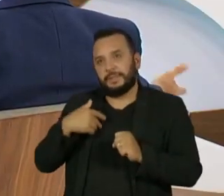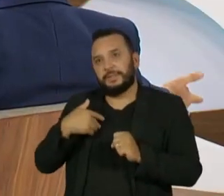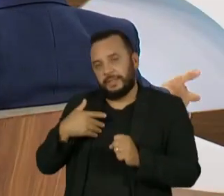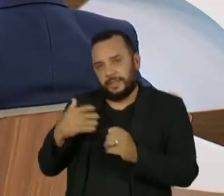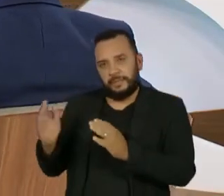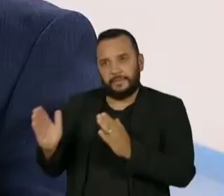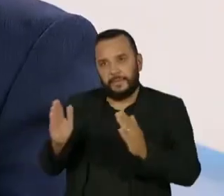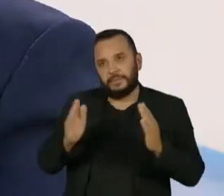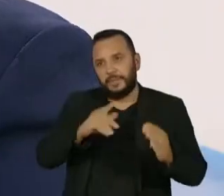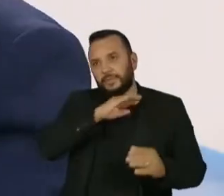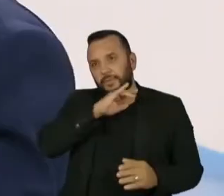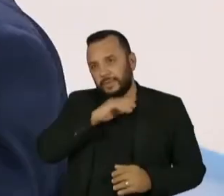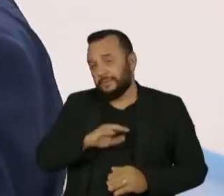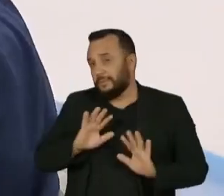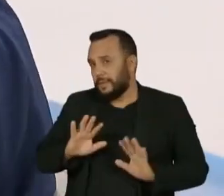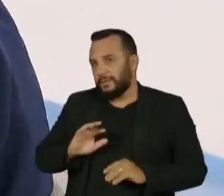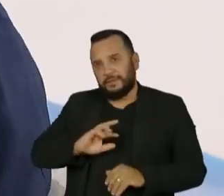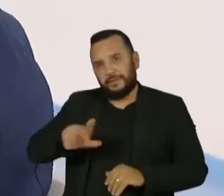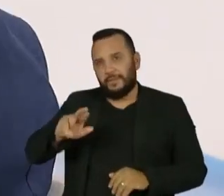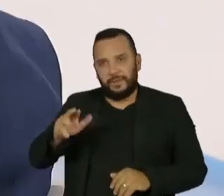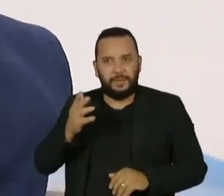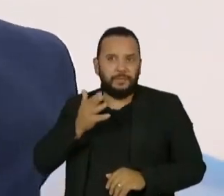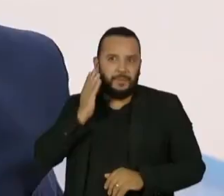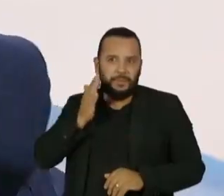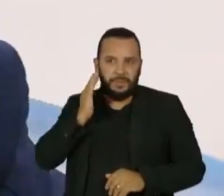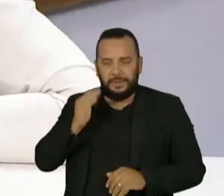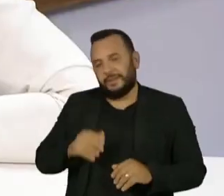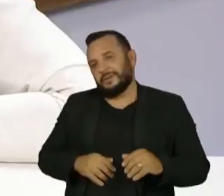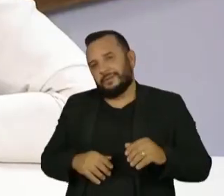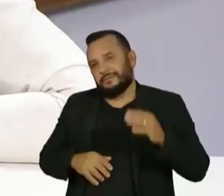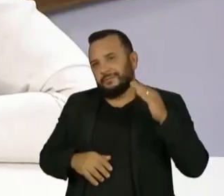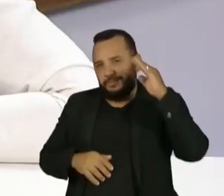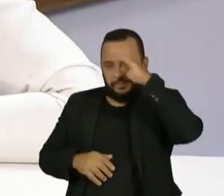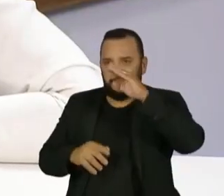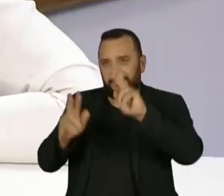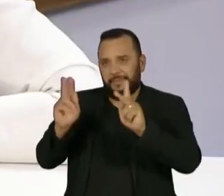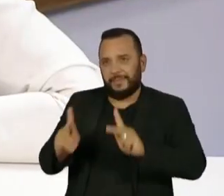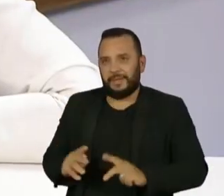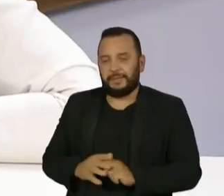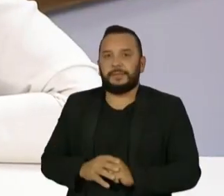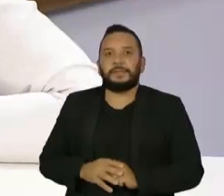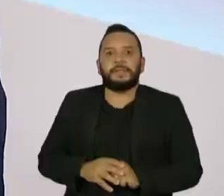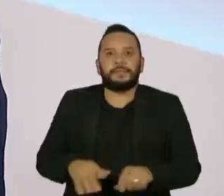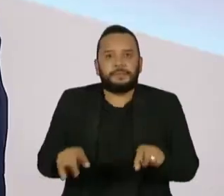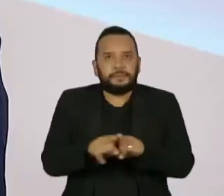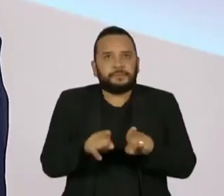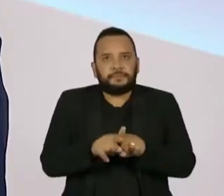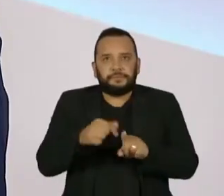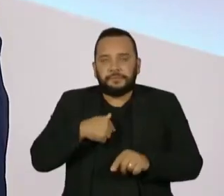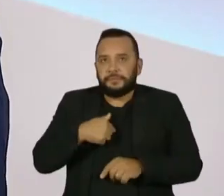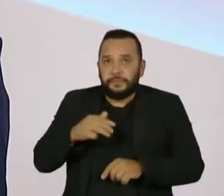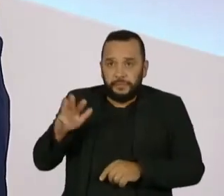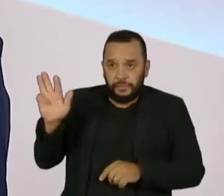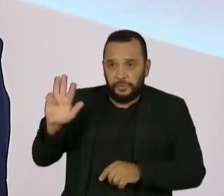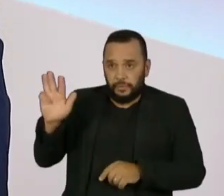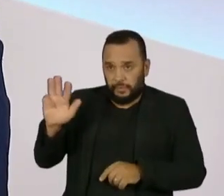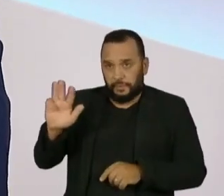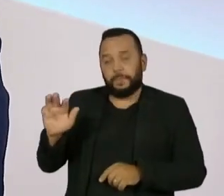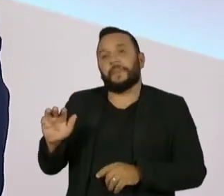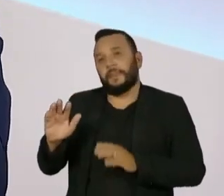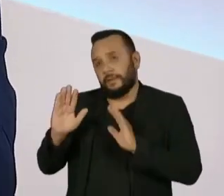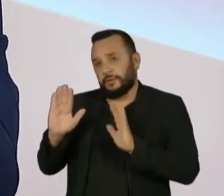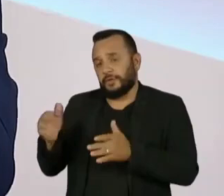senador, que não é o caso de Tarcísio com Bolsonaro. O senhor falou que ao lado de Lula acabou não nascendo novas lideranças, o que é um fato, né? Nos últimos anos,